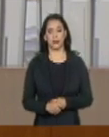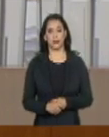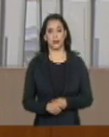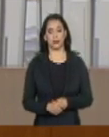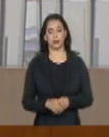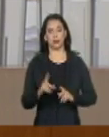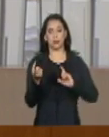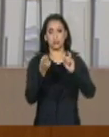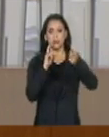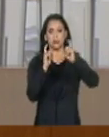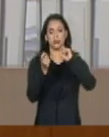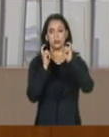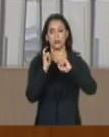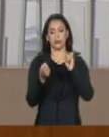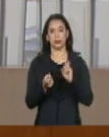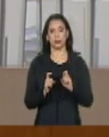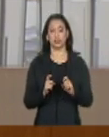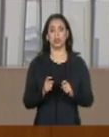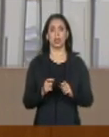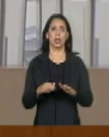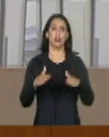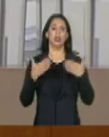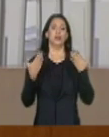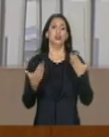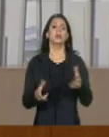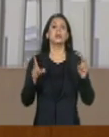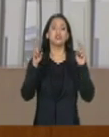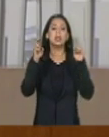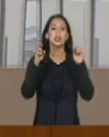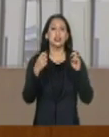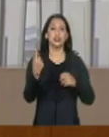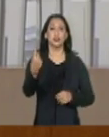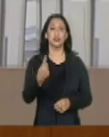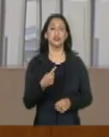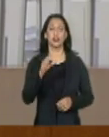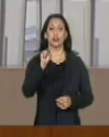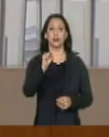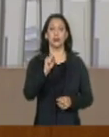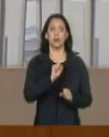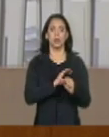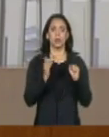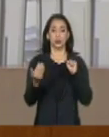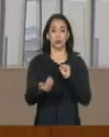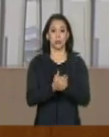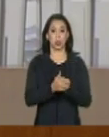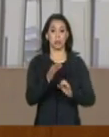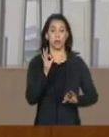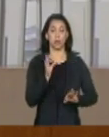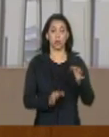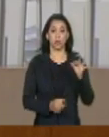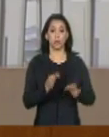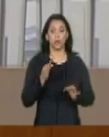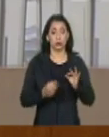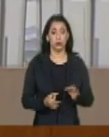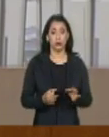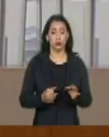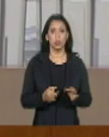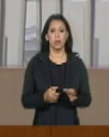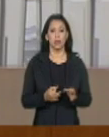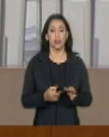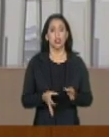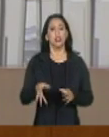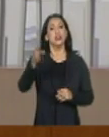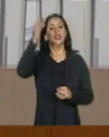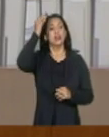administrativa. Ora, quando esse tema vem ao Supremo e o Supremo julga a cautelar e